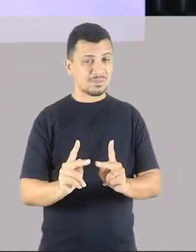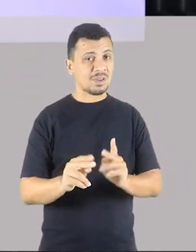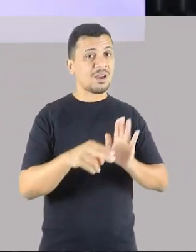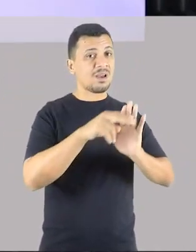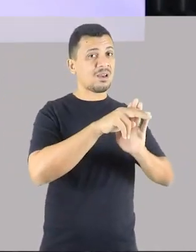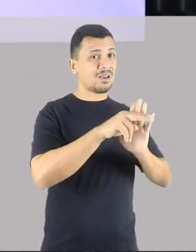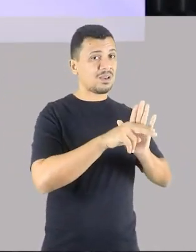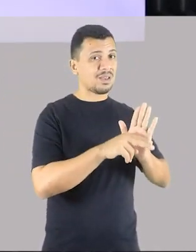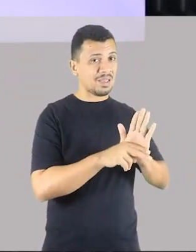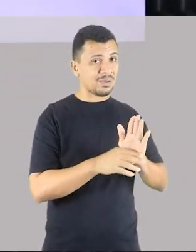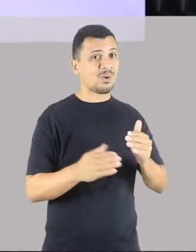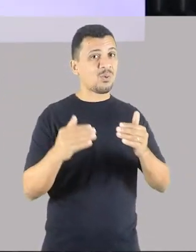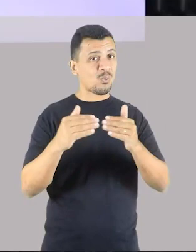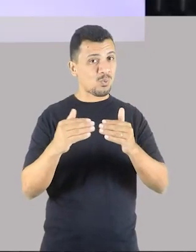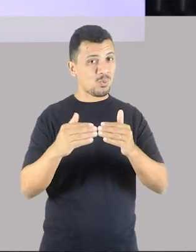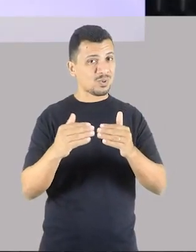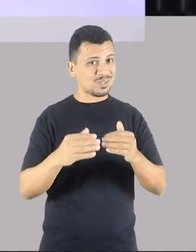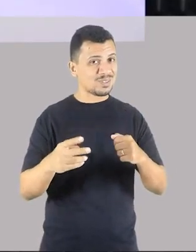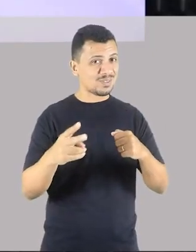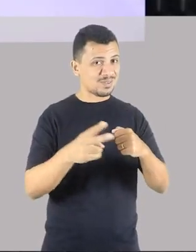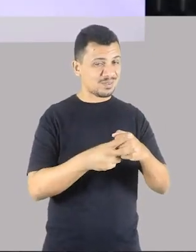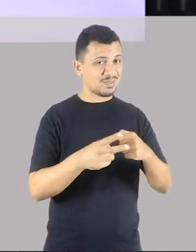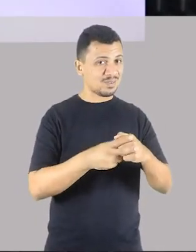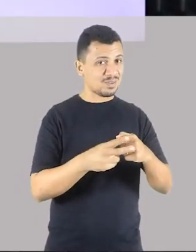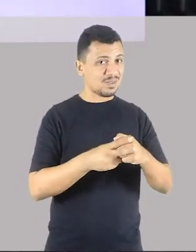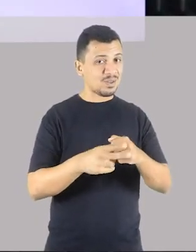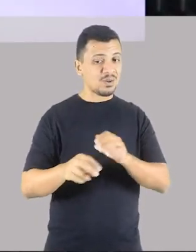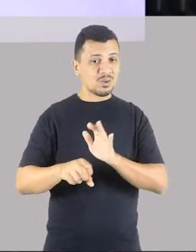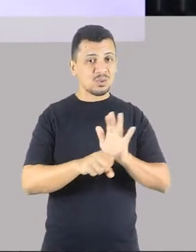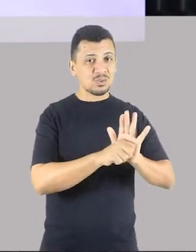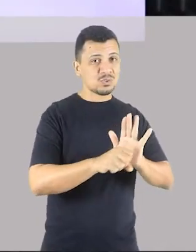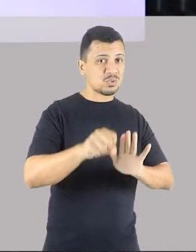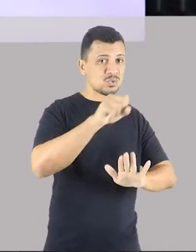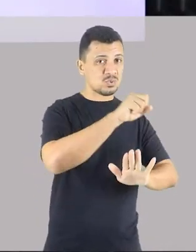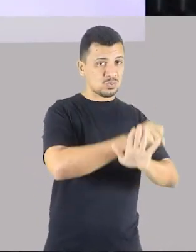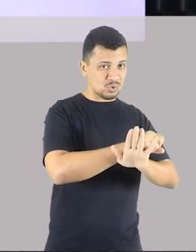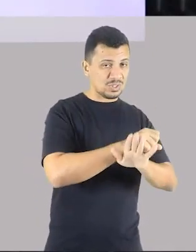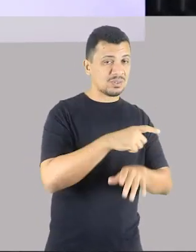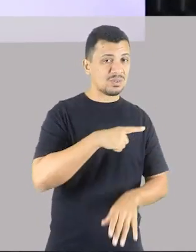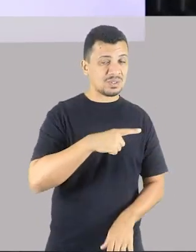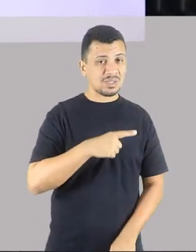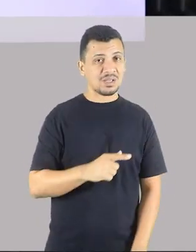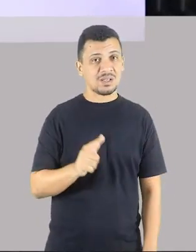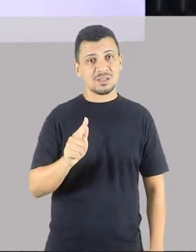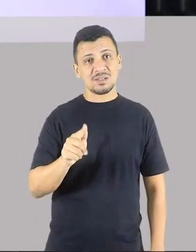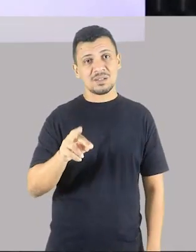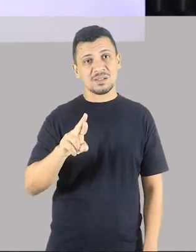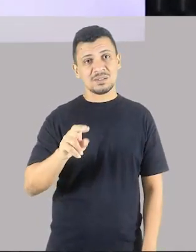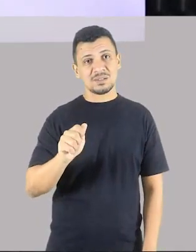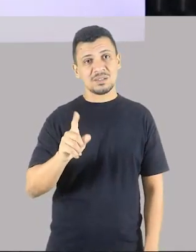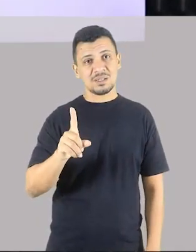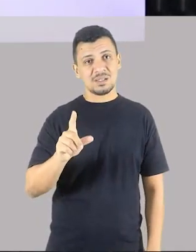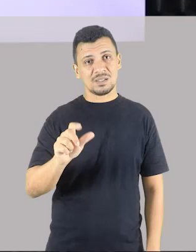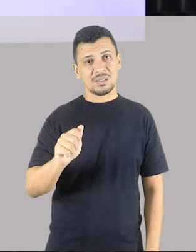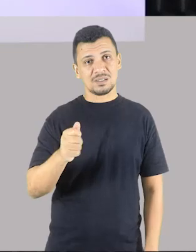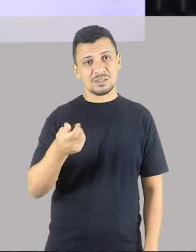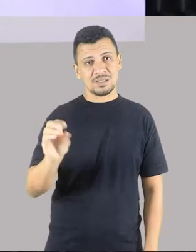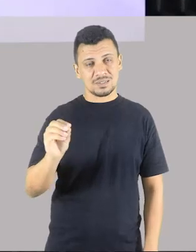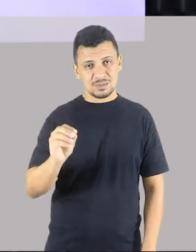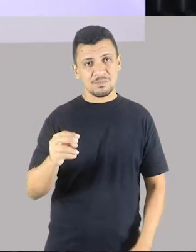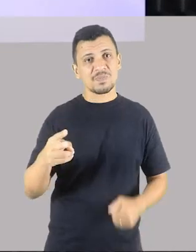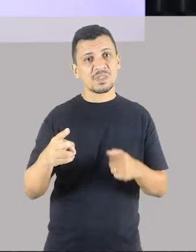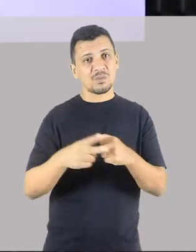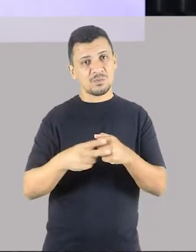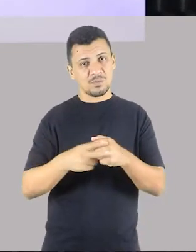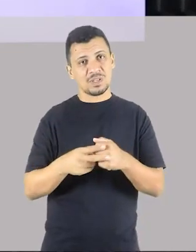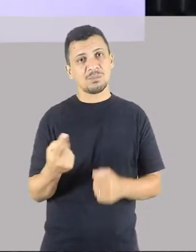de concordância aí, toda vez que o sujeito estiver disposto em gradação, o verbo fica no singular. Então